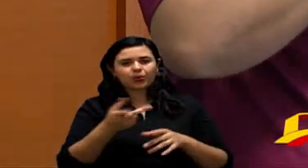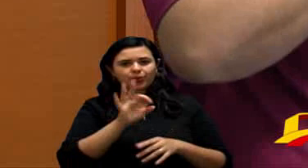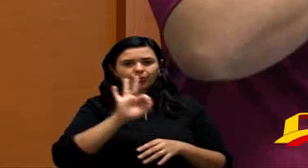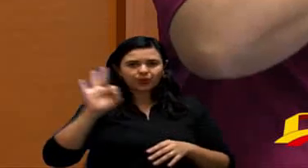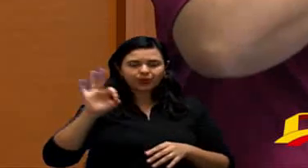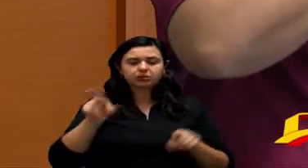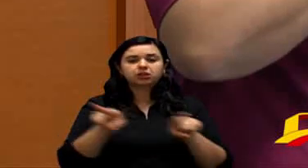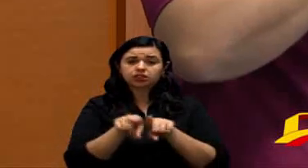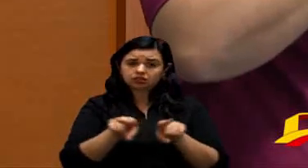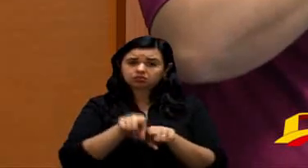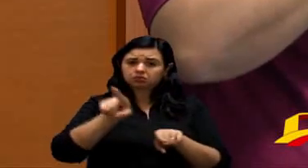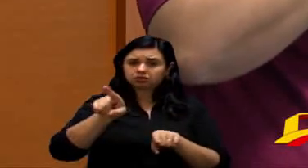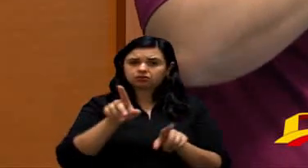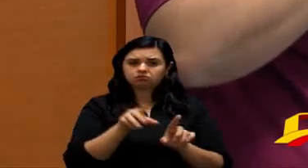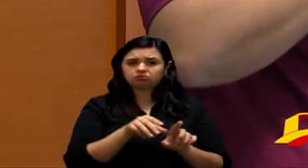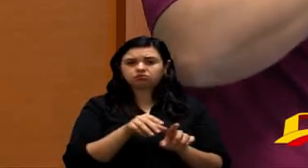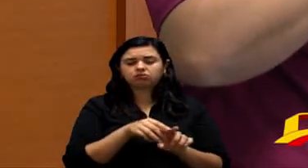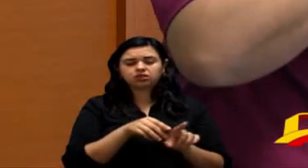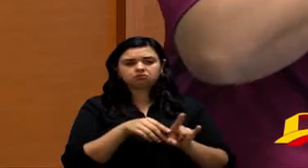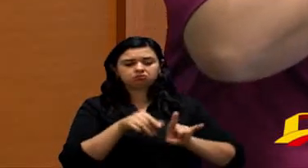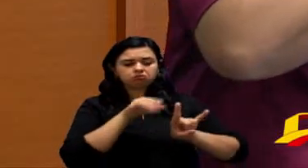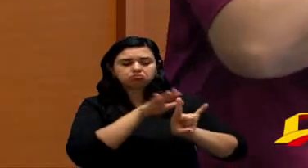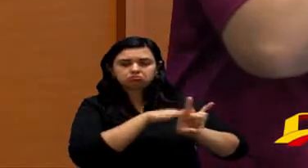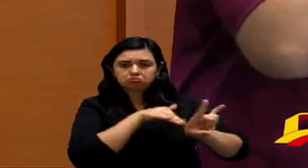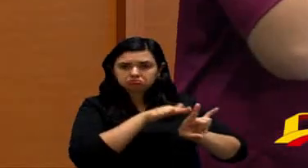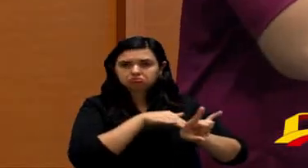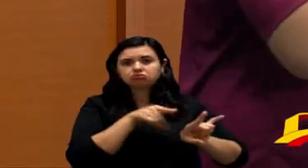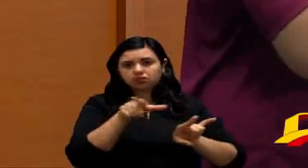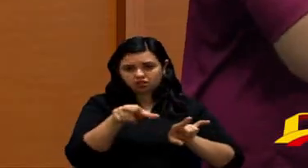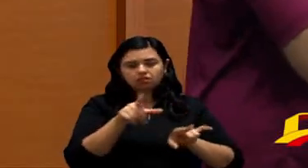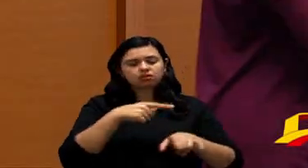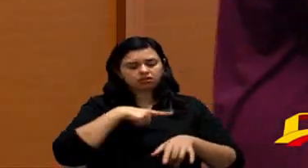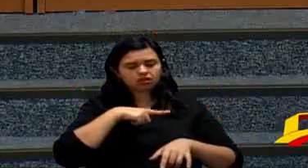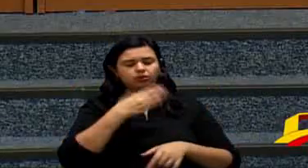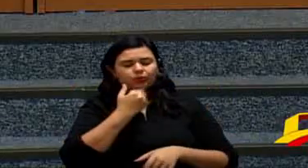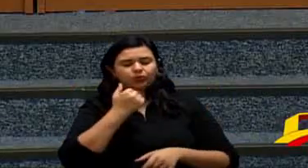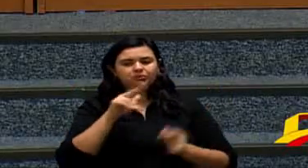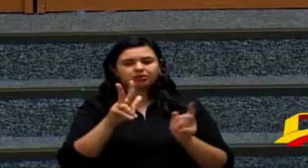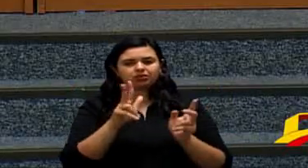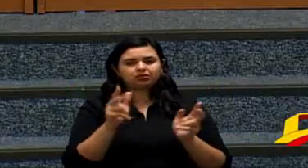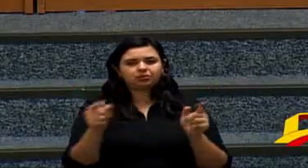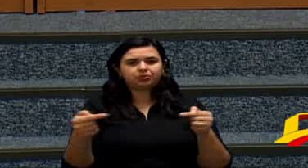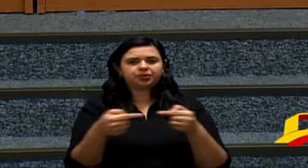convido todos vocês para estarem lá tá bom muito obrigado pessoal